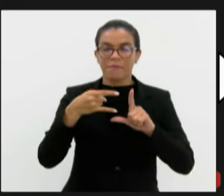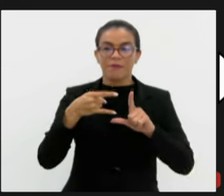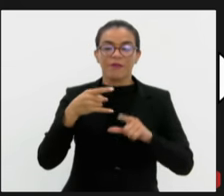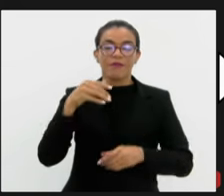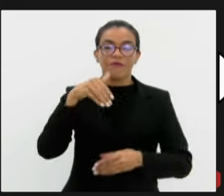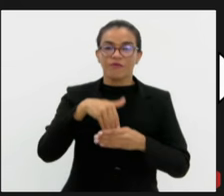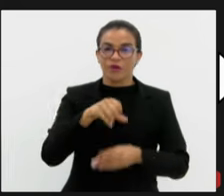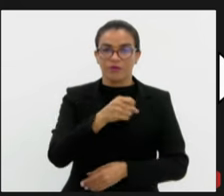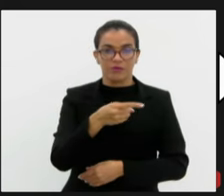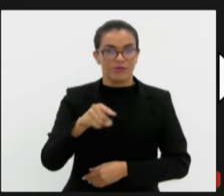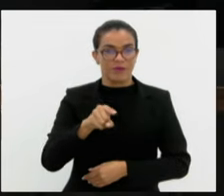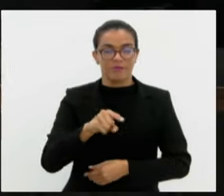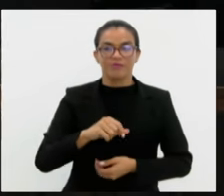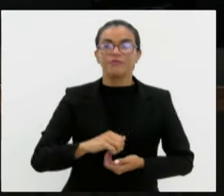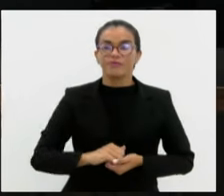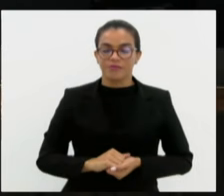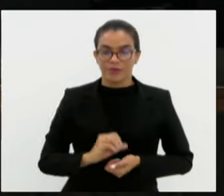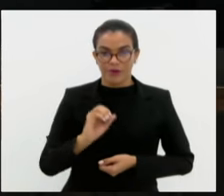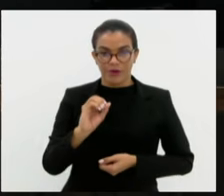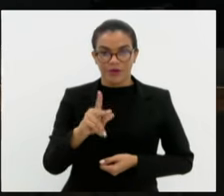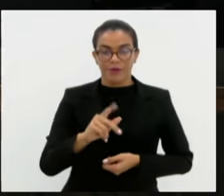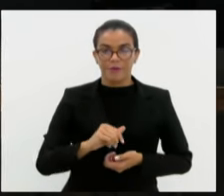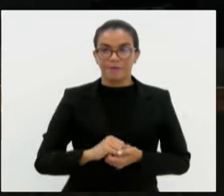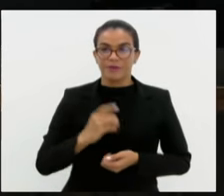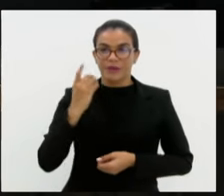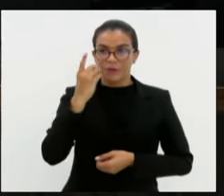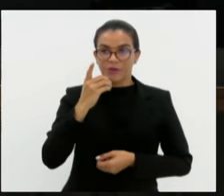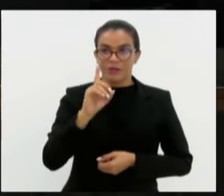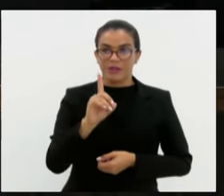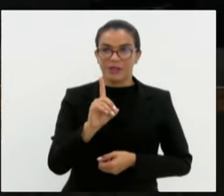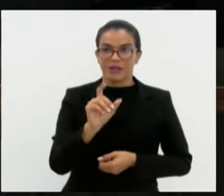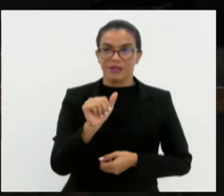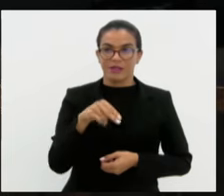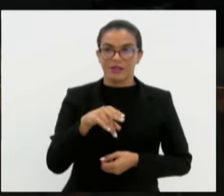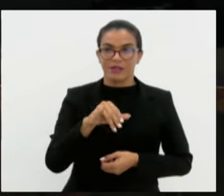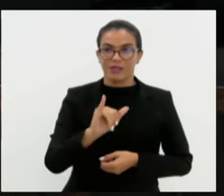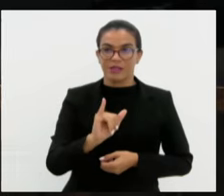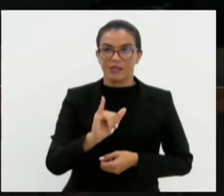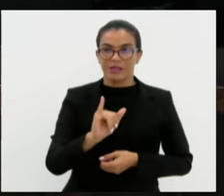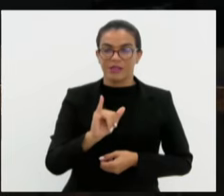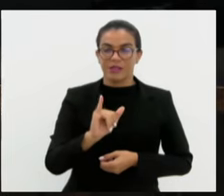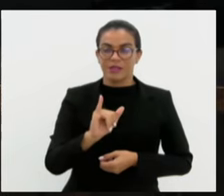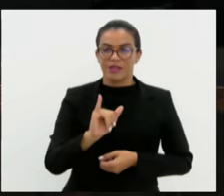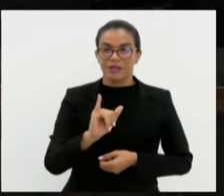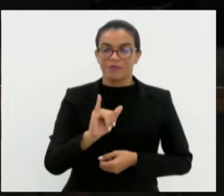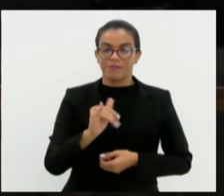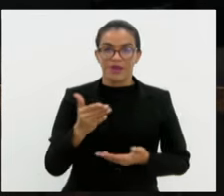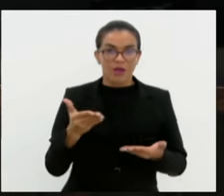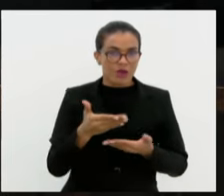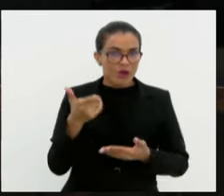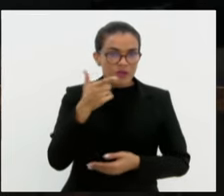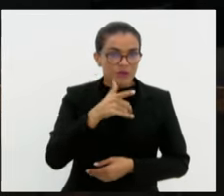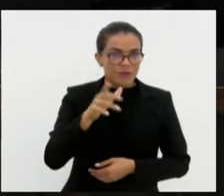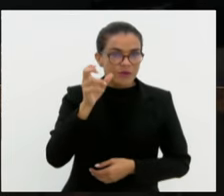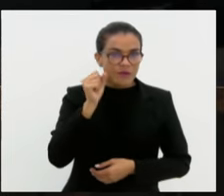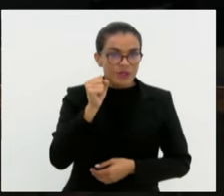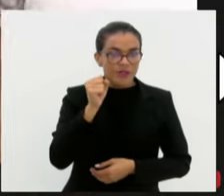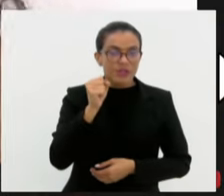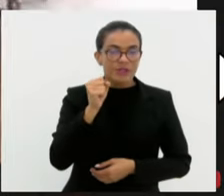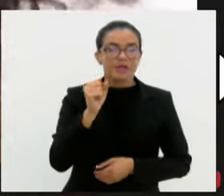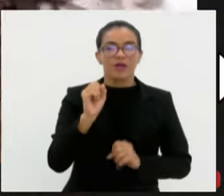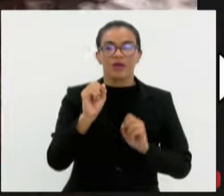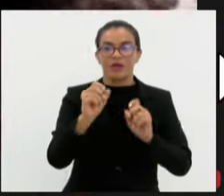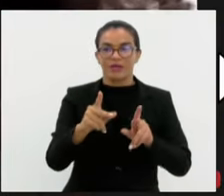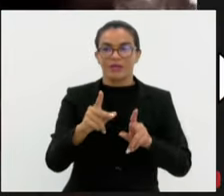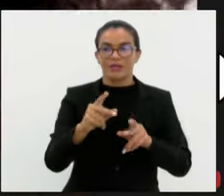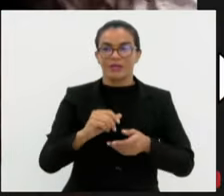não, presidente. Ok. Deputada Dani Monteiro. Presidente, agora me escuta? Sim. Estou ouvindo bem.